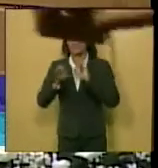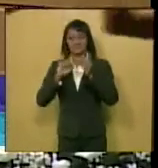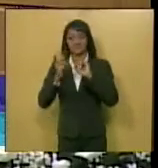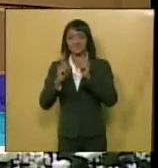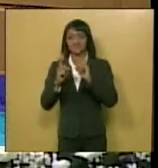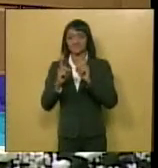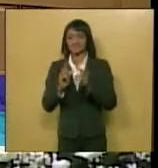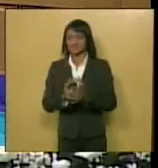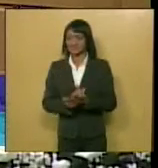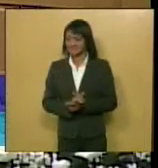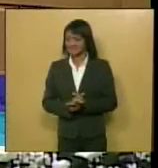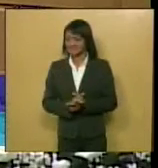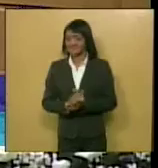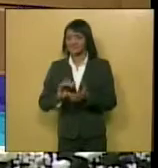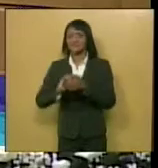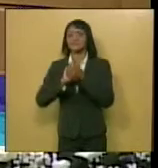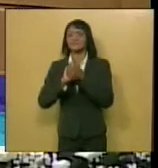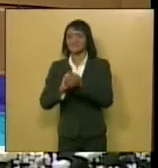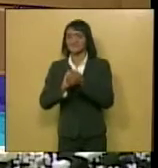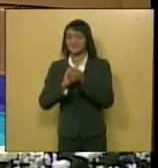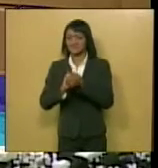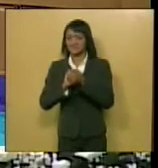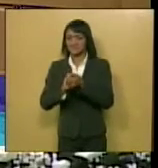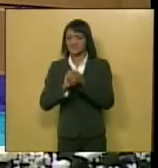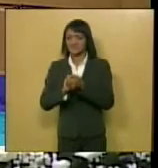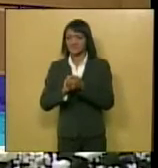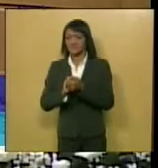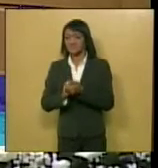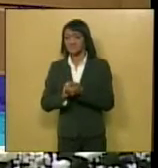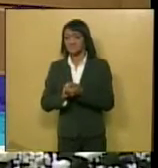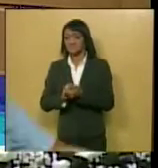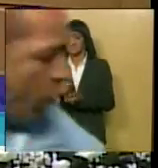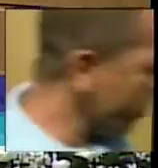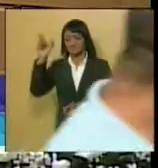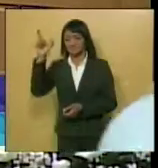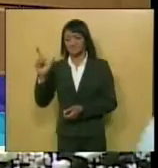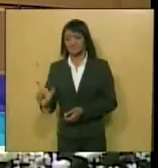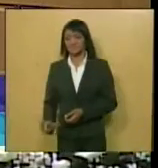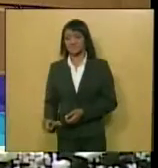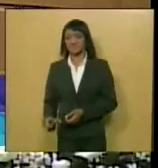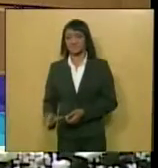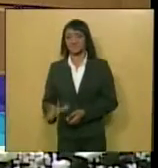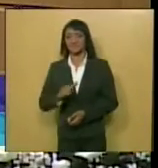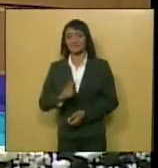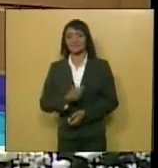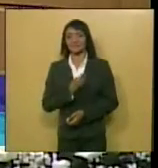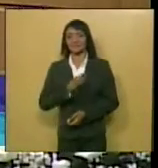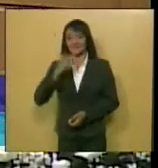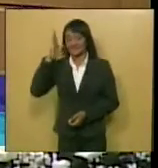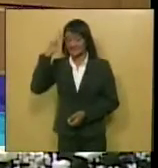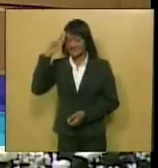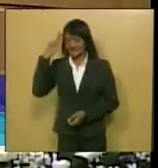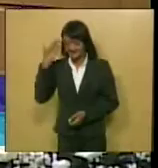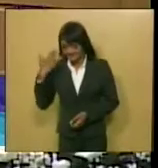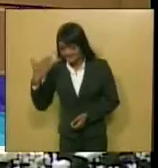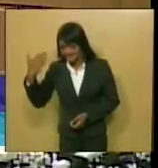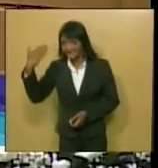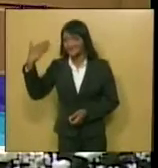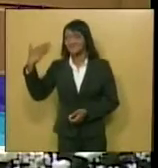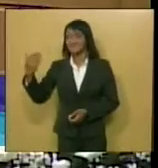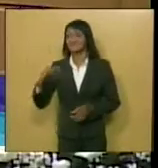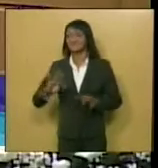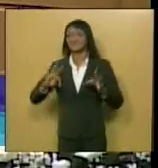solene para homenageá-lo. Aqui fica a nossa gratidão a todos os